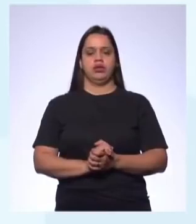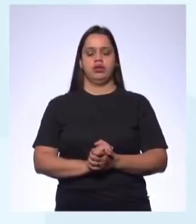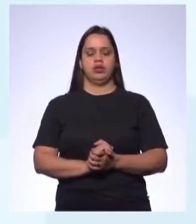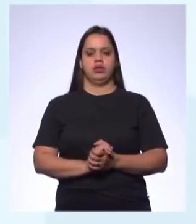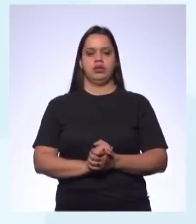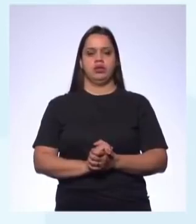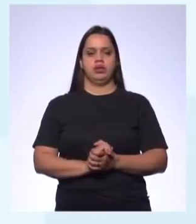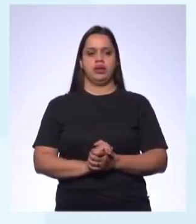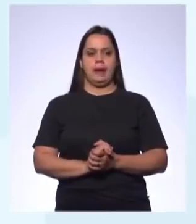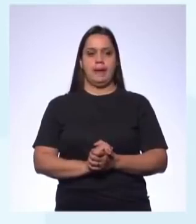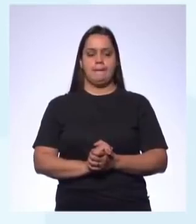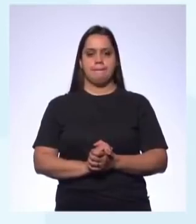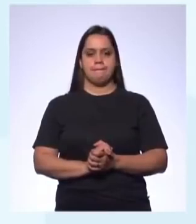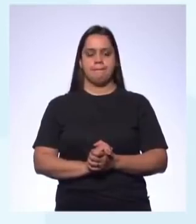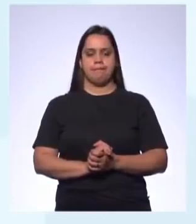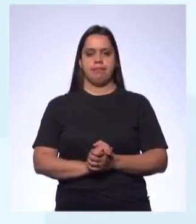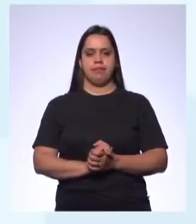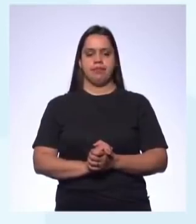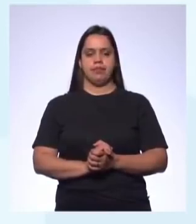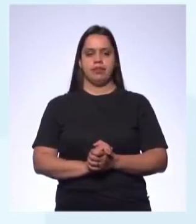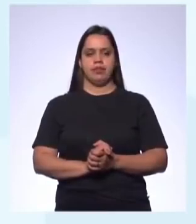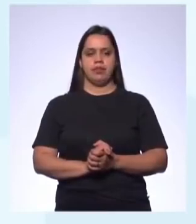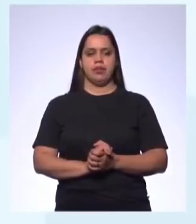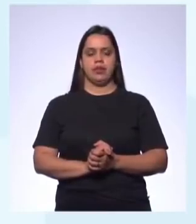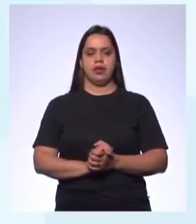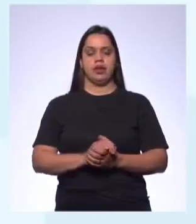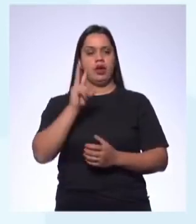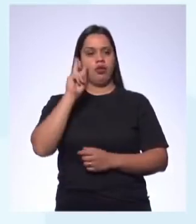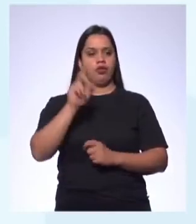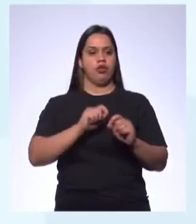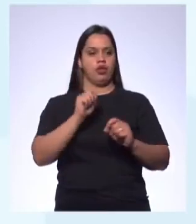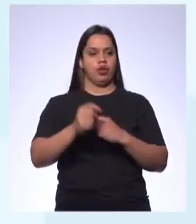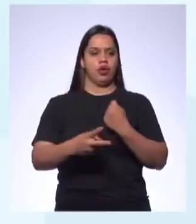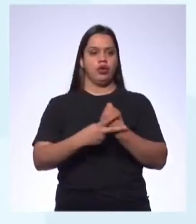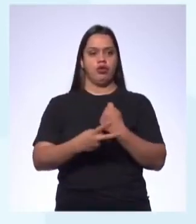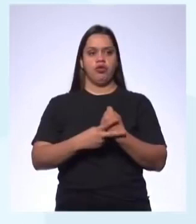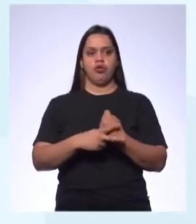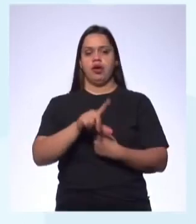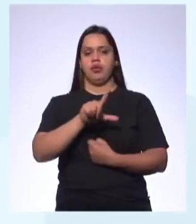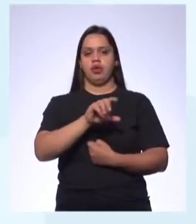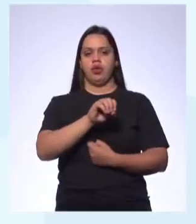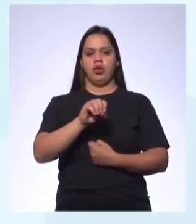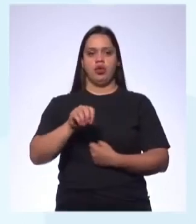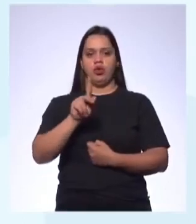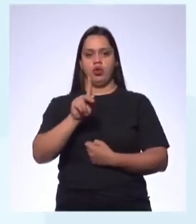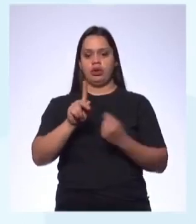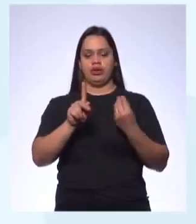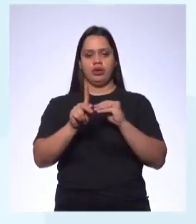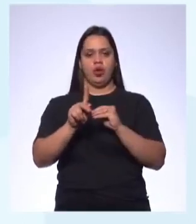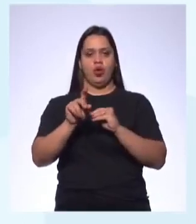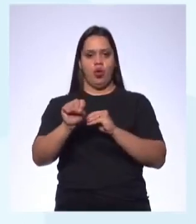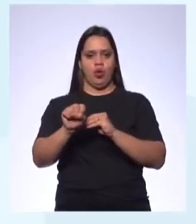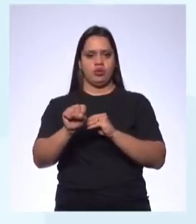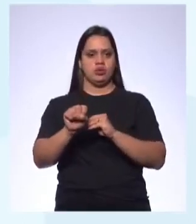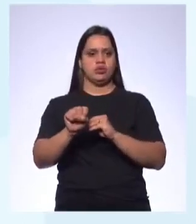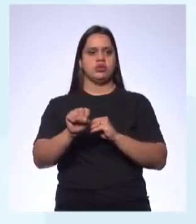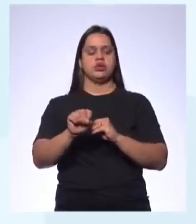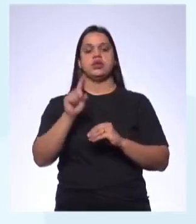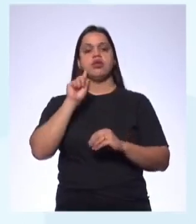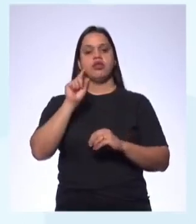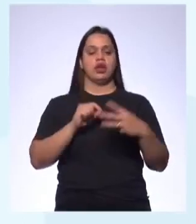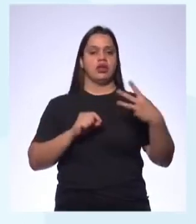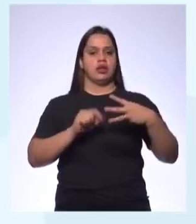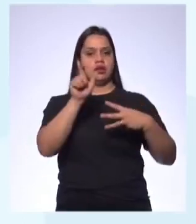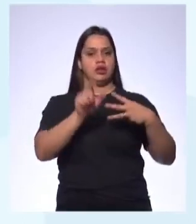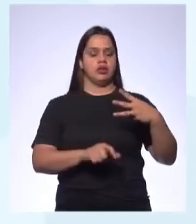João looks like his father. Olha lá o S no verbo look. Lembra da terceira pessoa do does? É a terceira pessoa, a